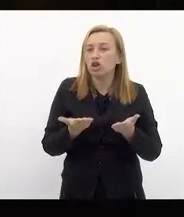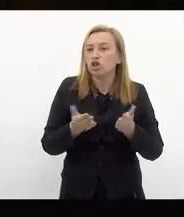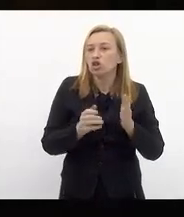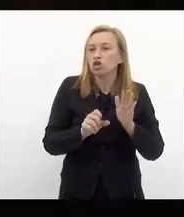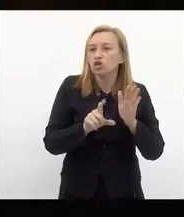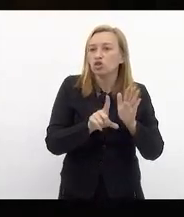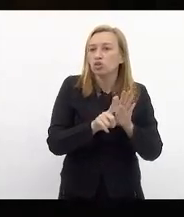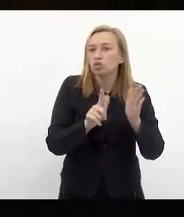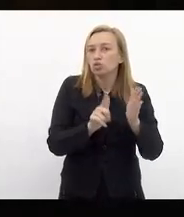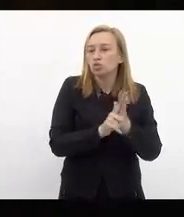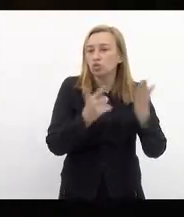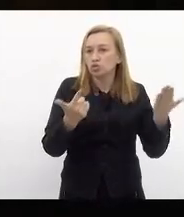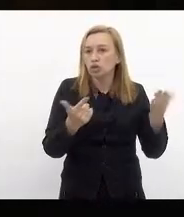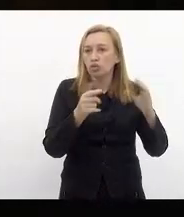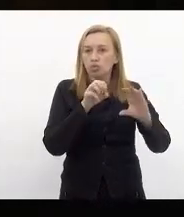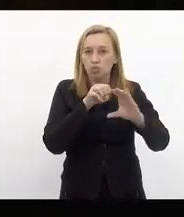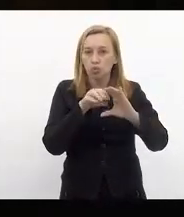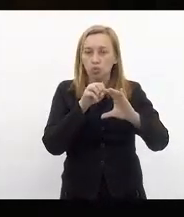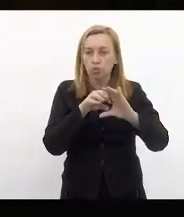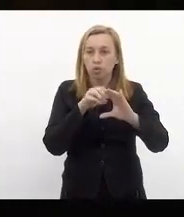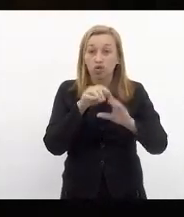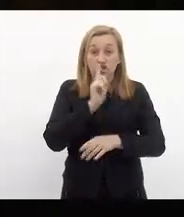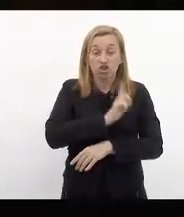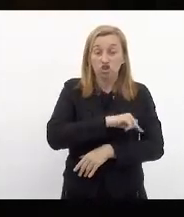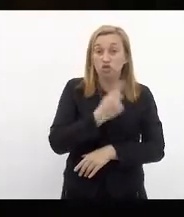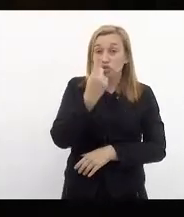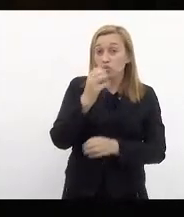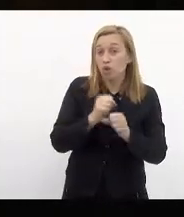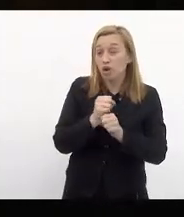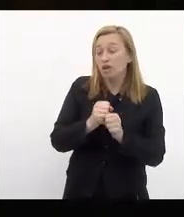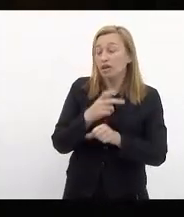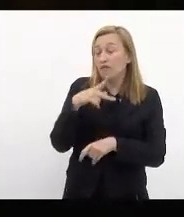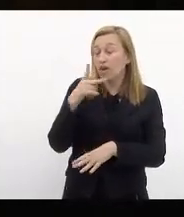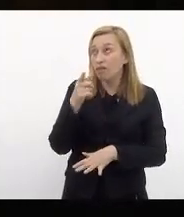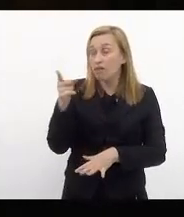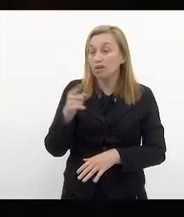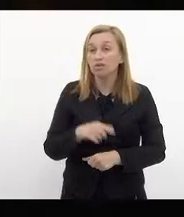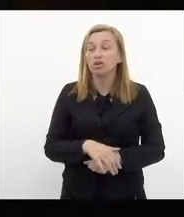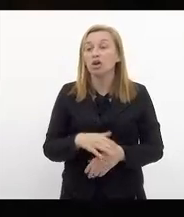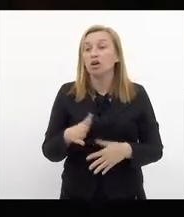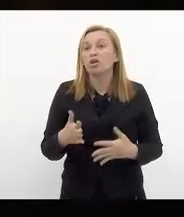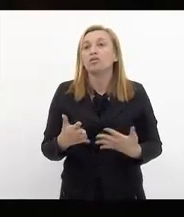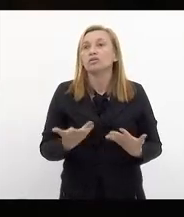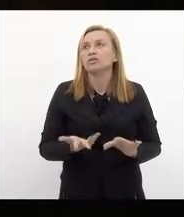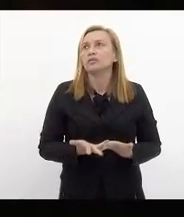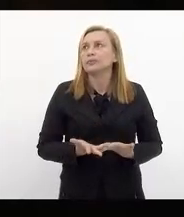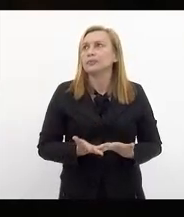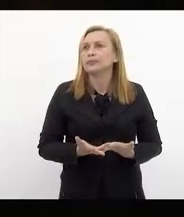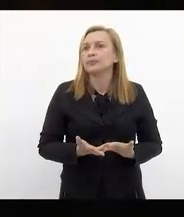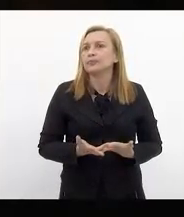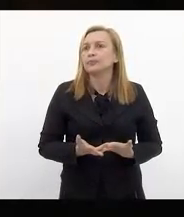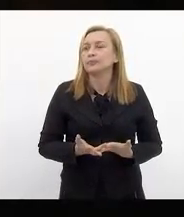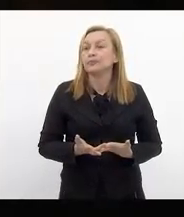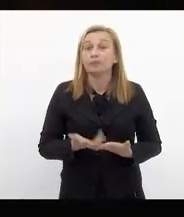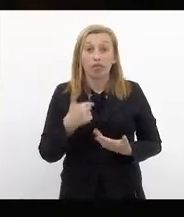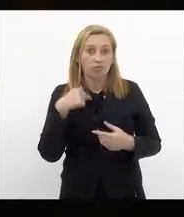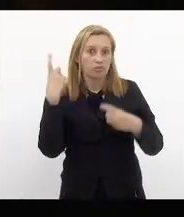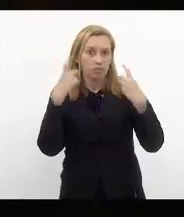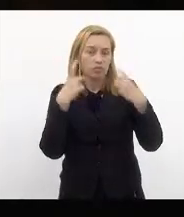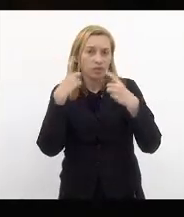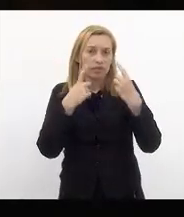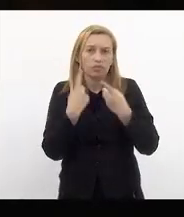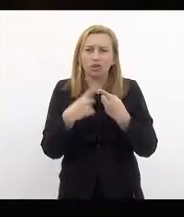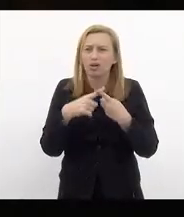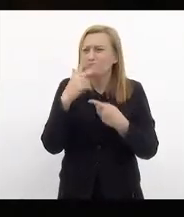Globo, quase que um balanço da sua gestão de um ano. Ele falava ali com muita... Eu fiquei preocupada,